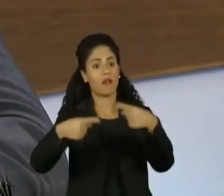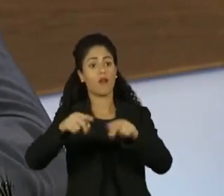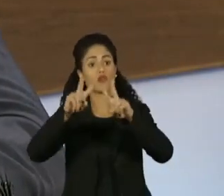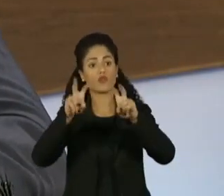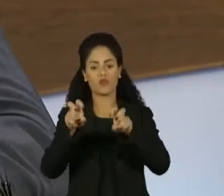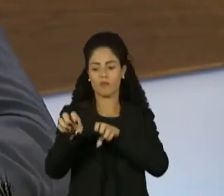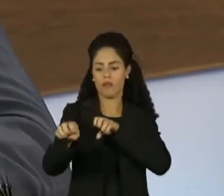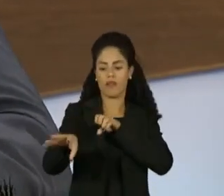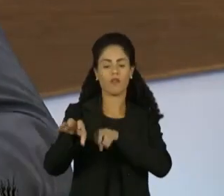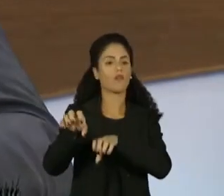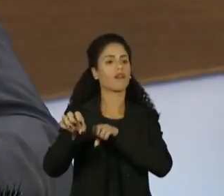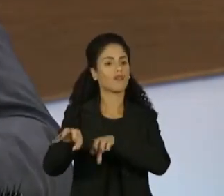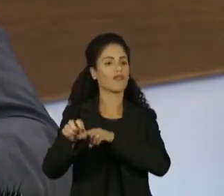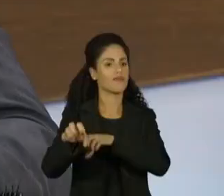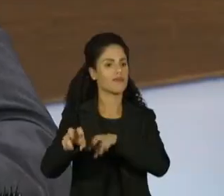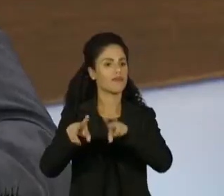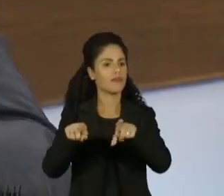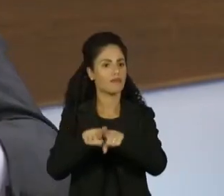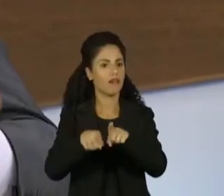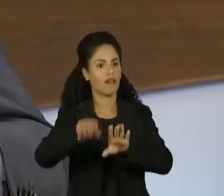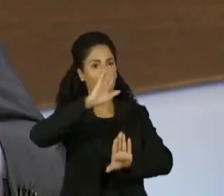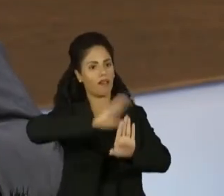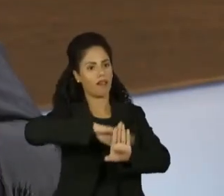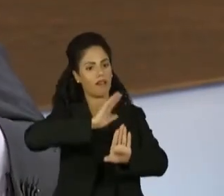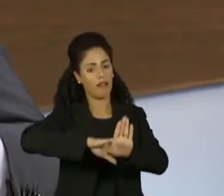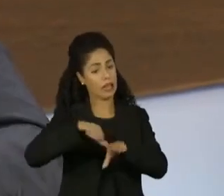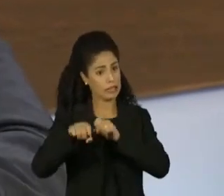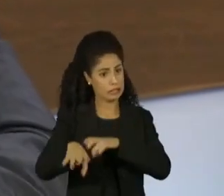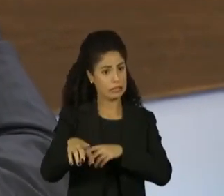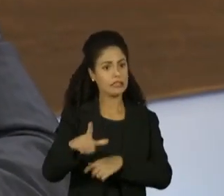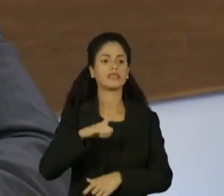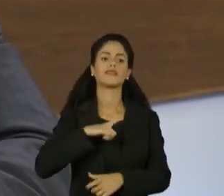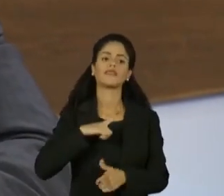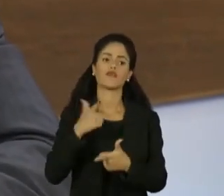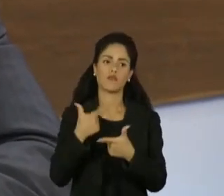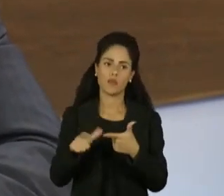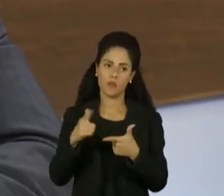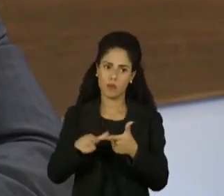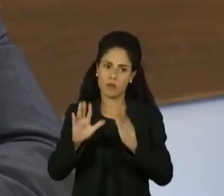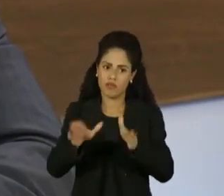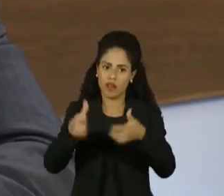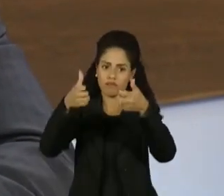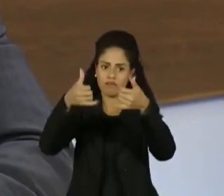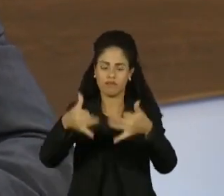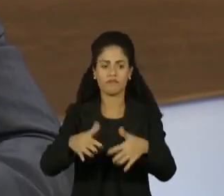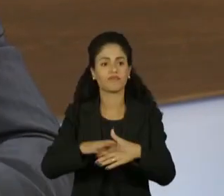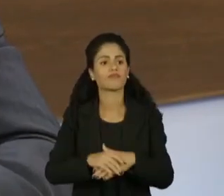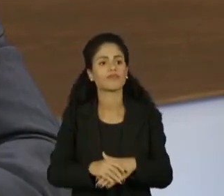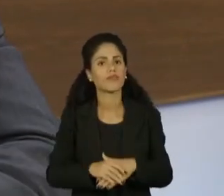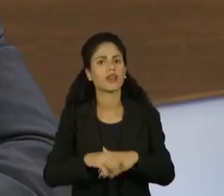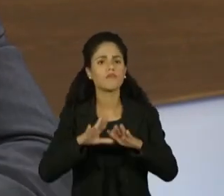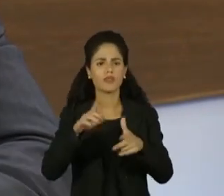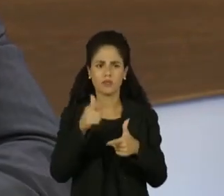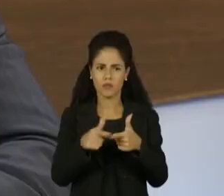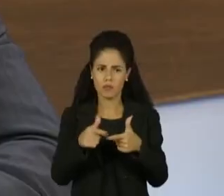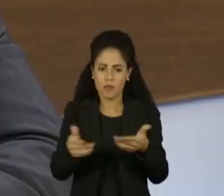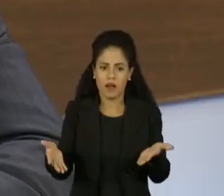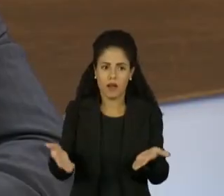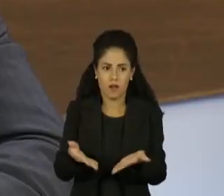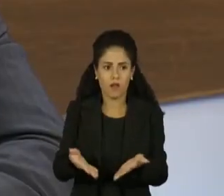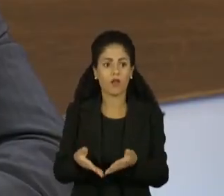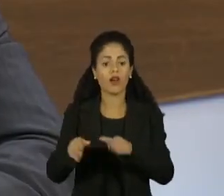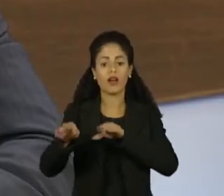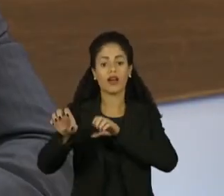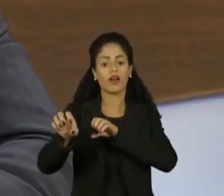sobre educação, apontou a doutrinação ideológica, que é um problema que existe, eu já apontei vários casos. Mas é um problema mais recente. O